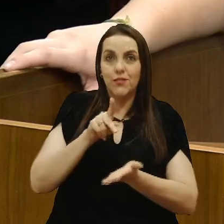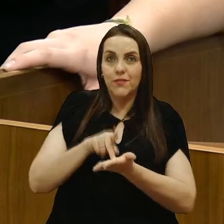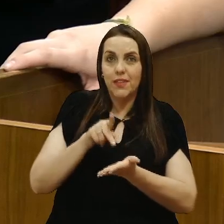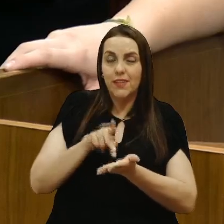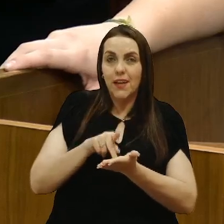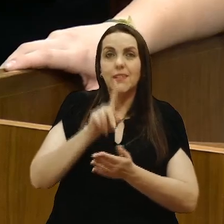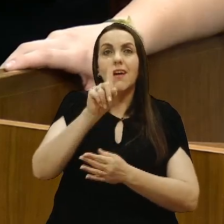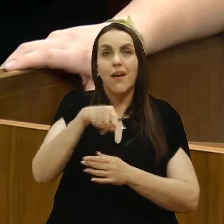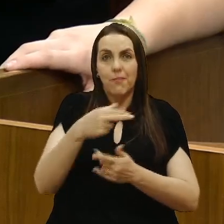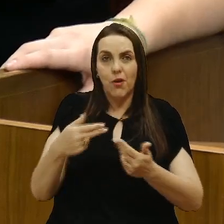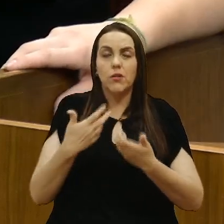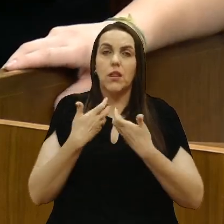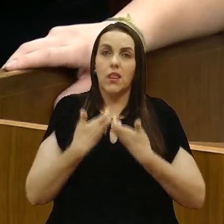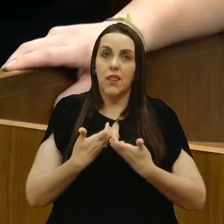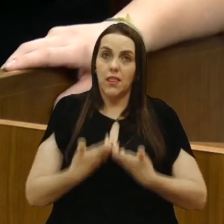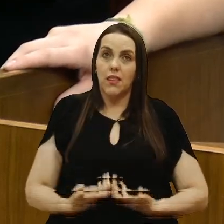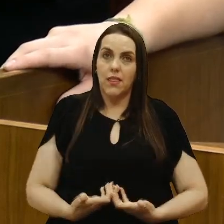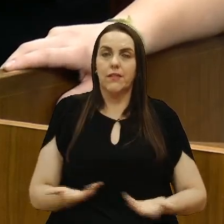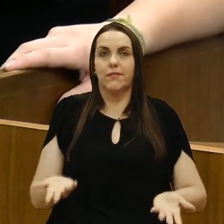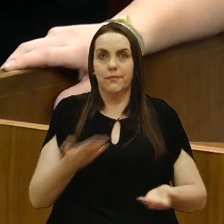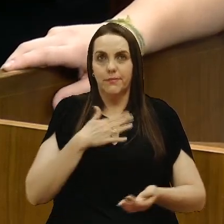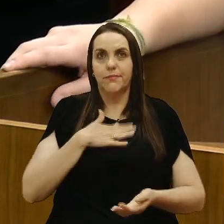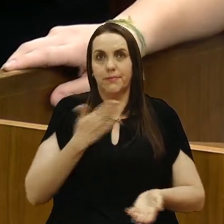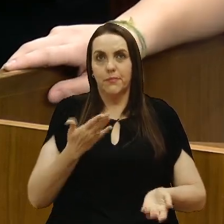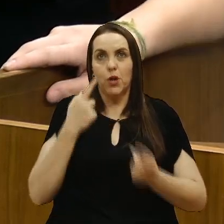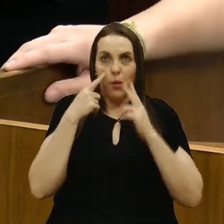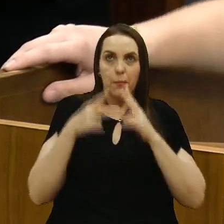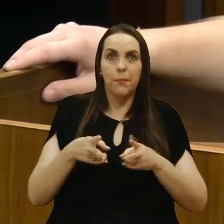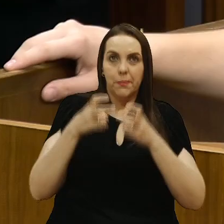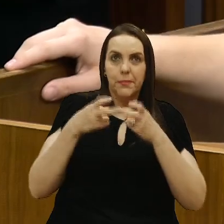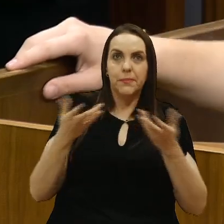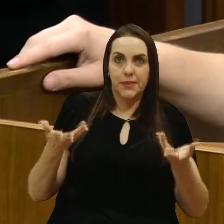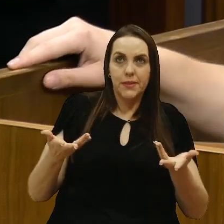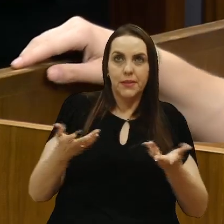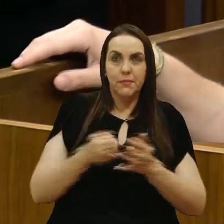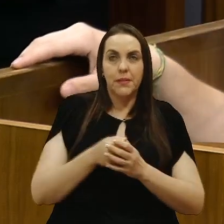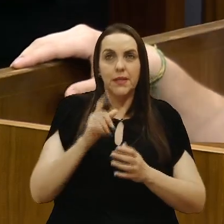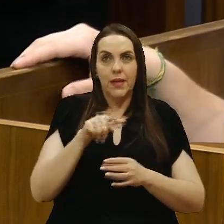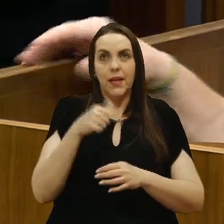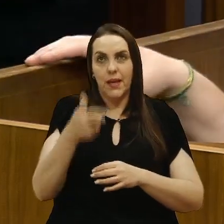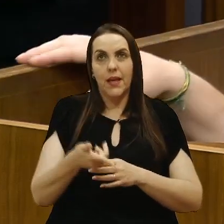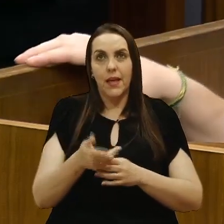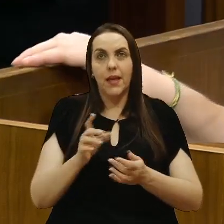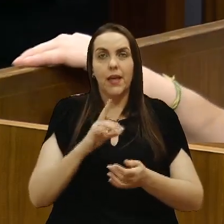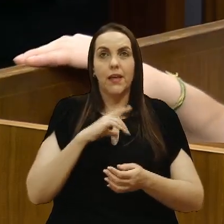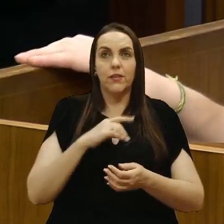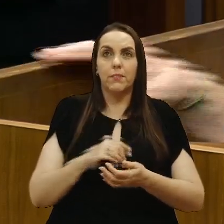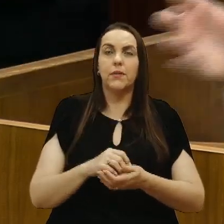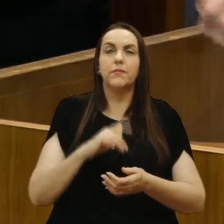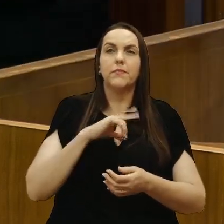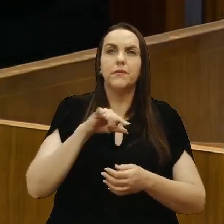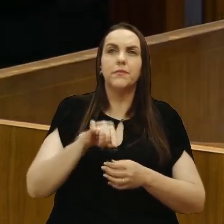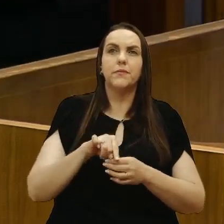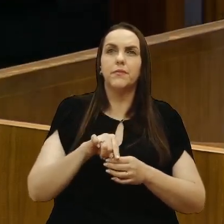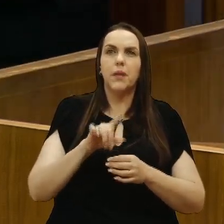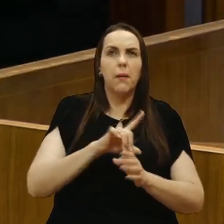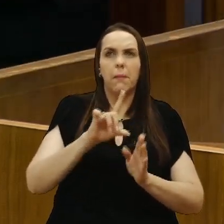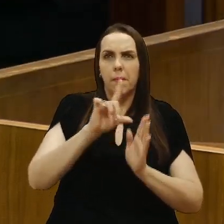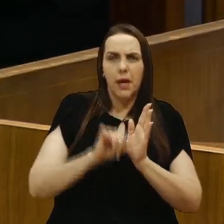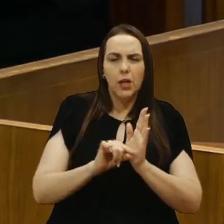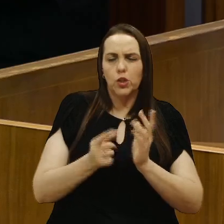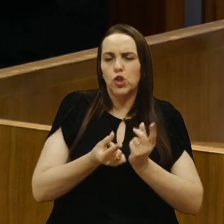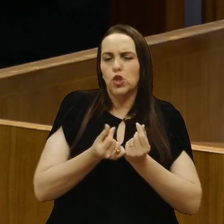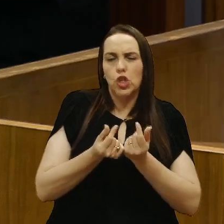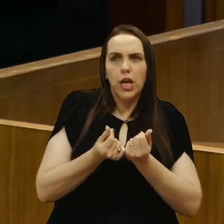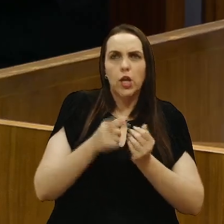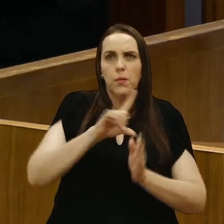algo que tem me cansado particularmente, porque quando eu olhei o orçamento da nossa cidade, acreditei que veria ali menos dinheiro,